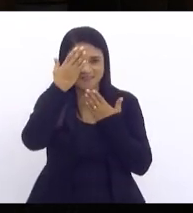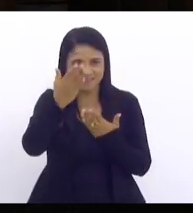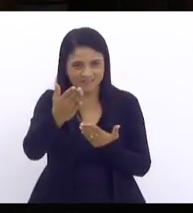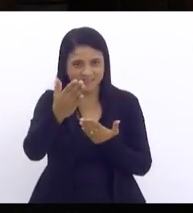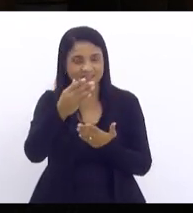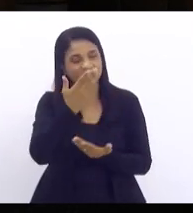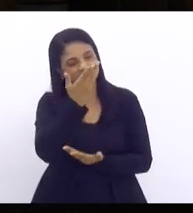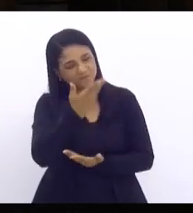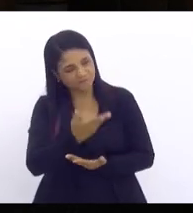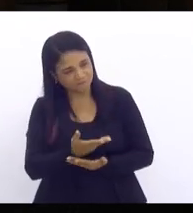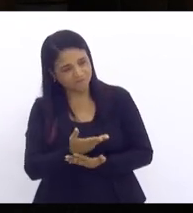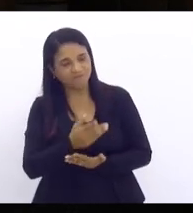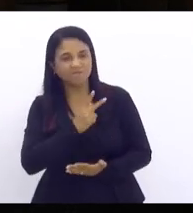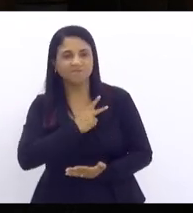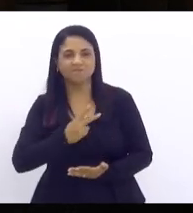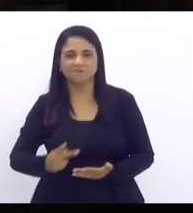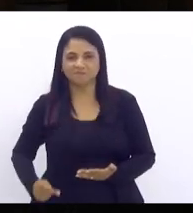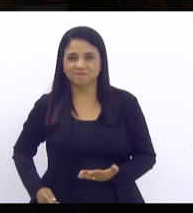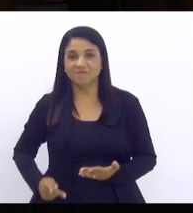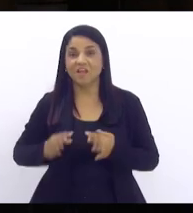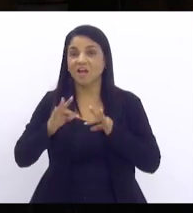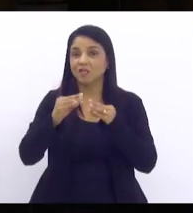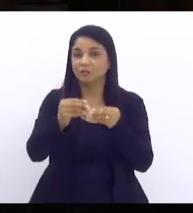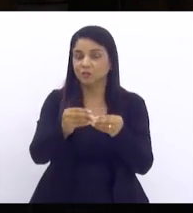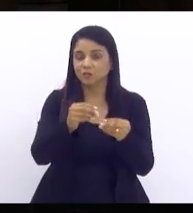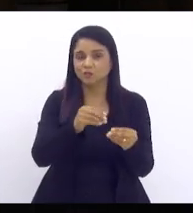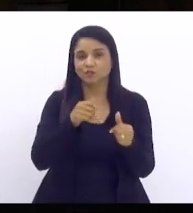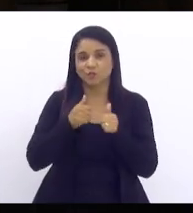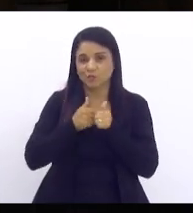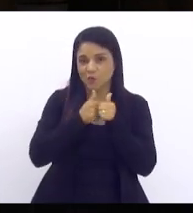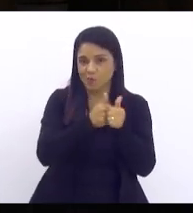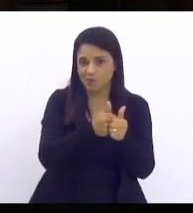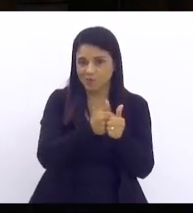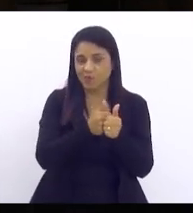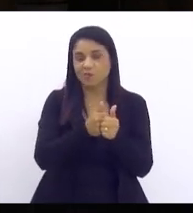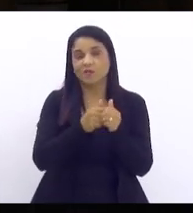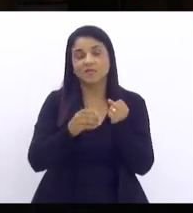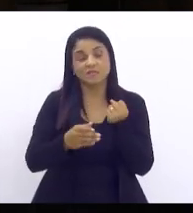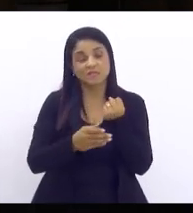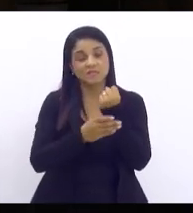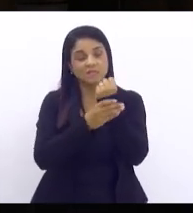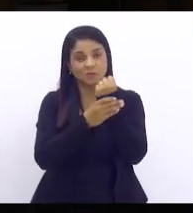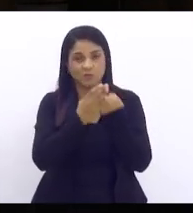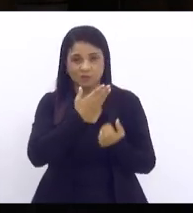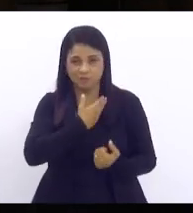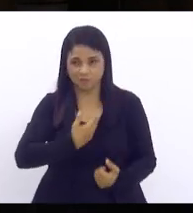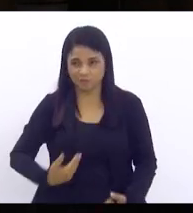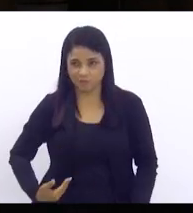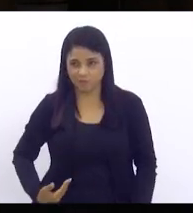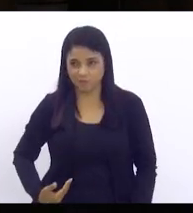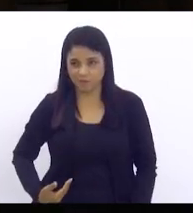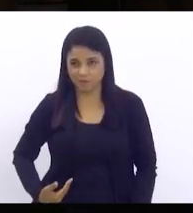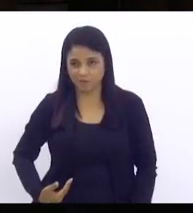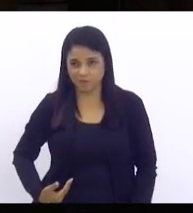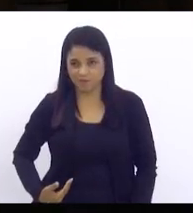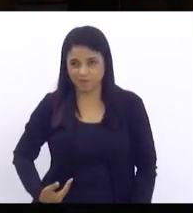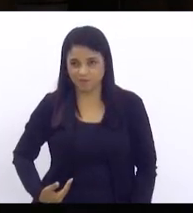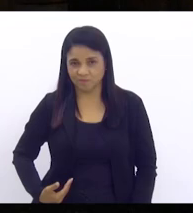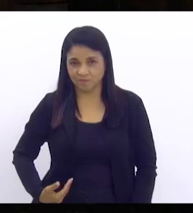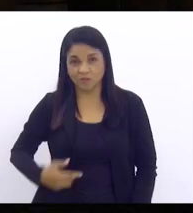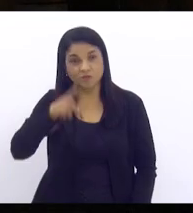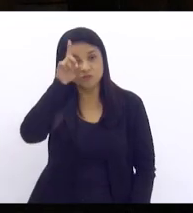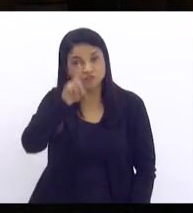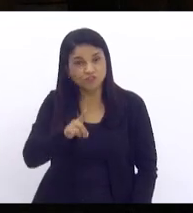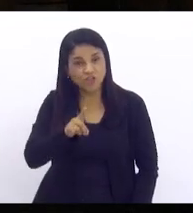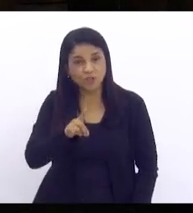Vossa Excelência, agradecer a todos. E segurança pública é um direito